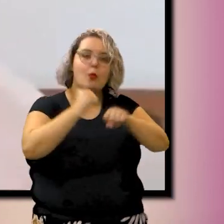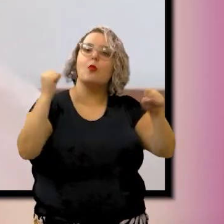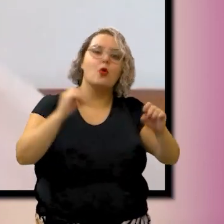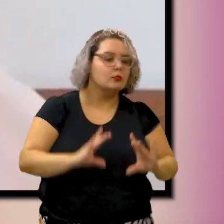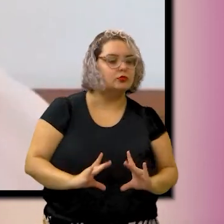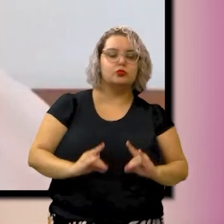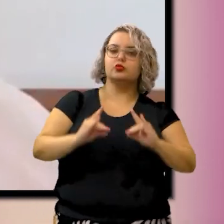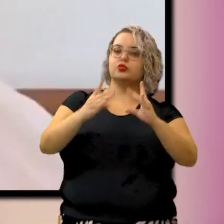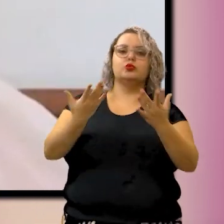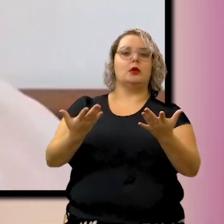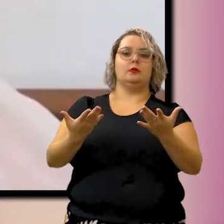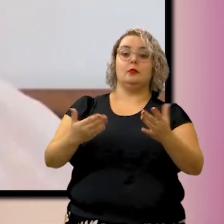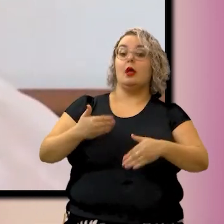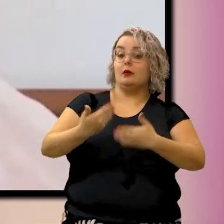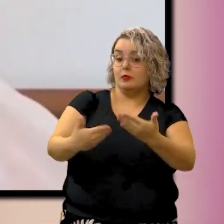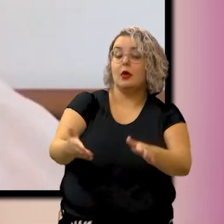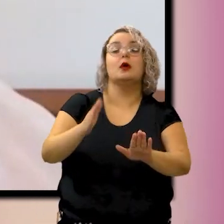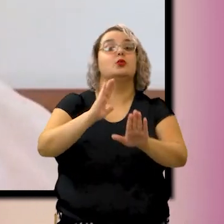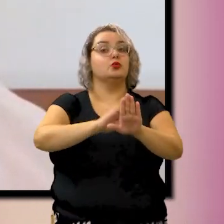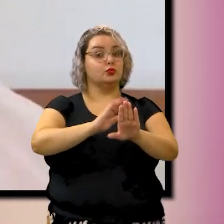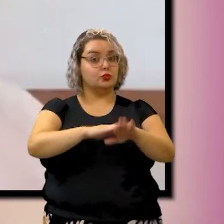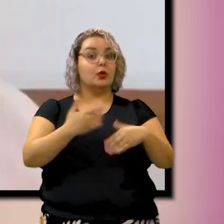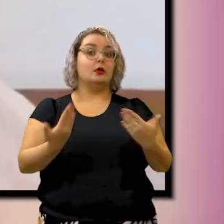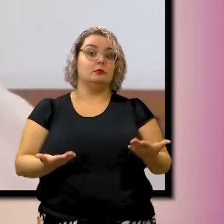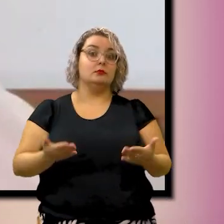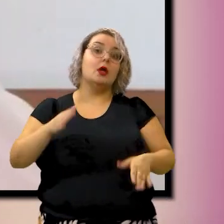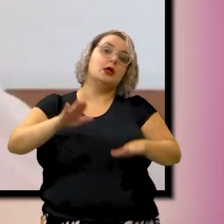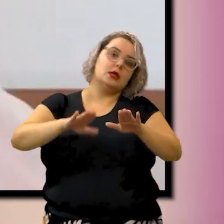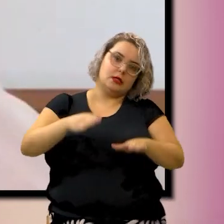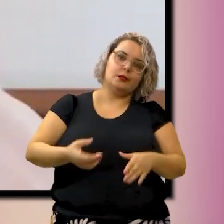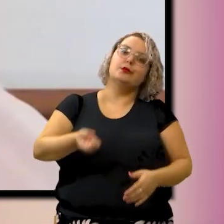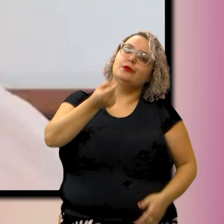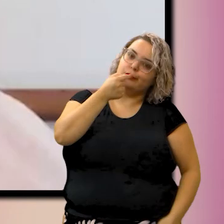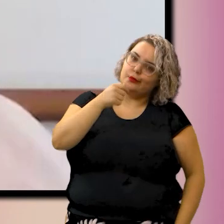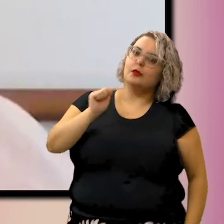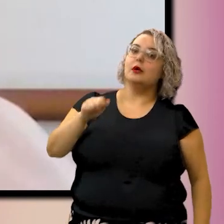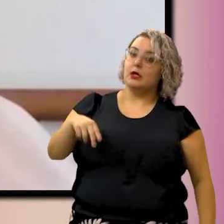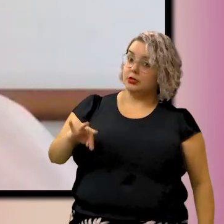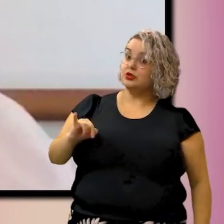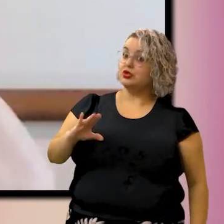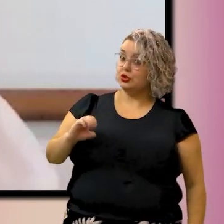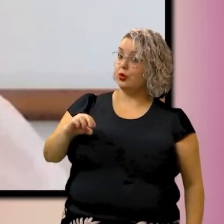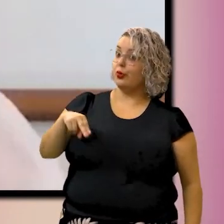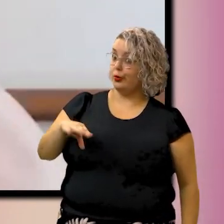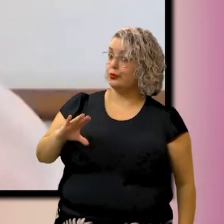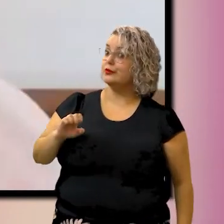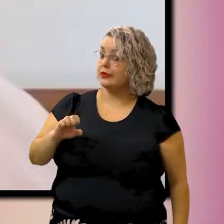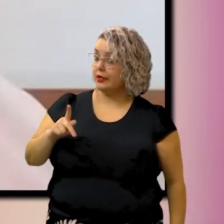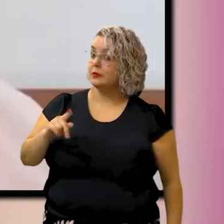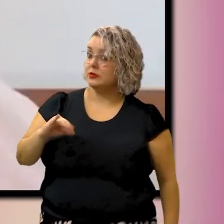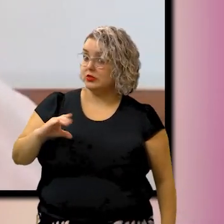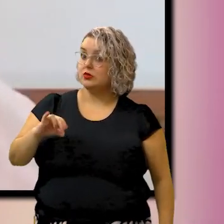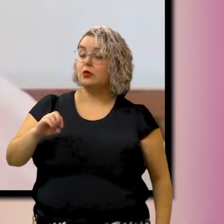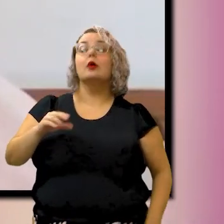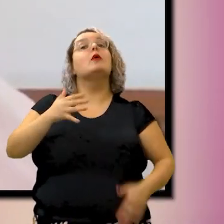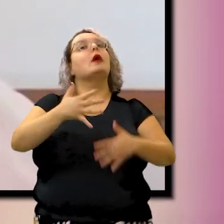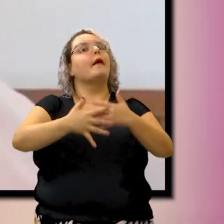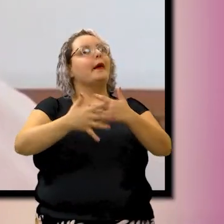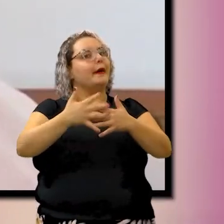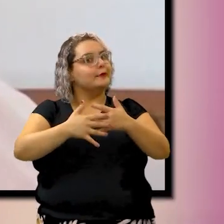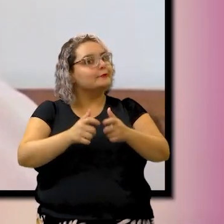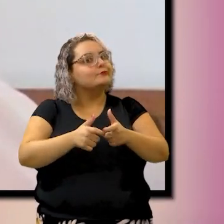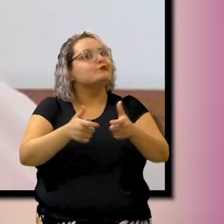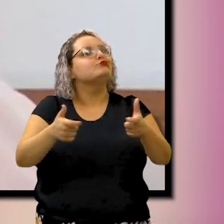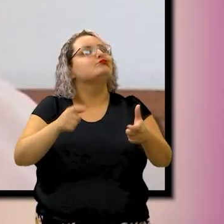né? A gente tem os hormônios que vão entrar em ação, às vezes o uso de anticoncepcional já nessa época, o que também atrapalha, aumenta